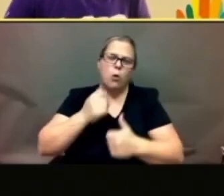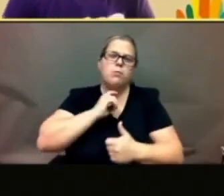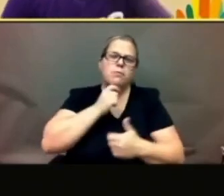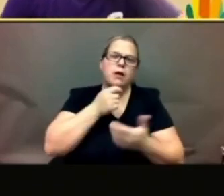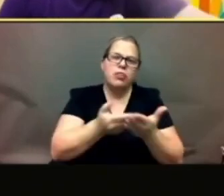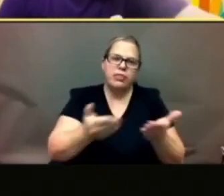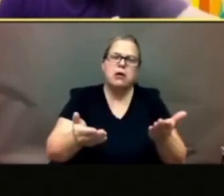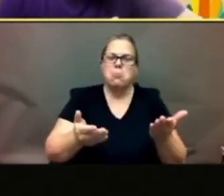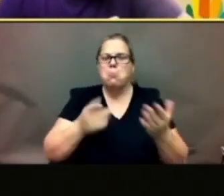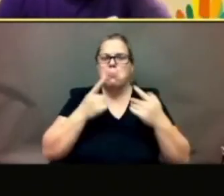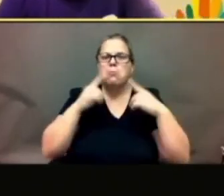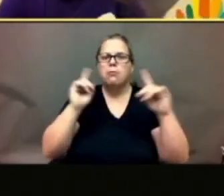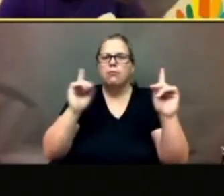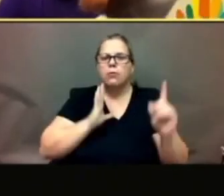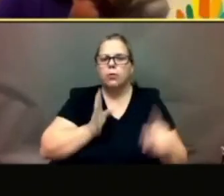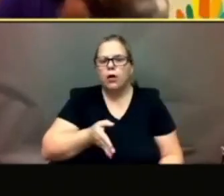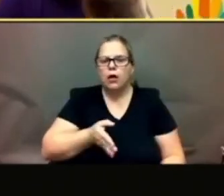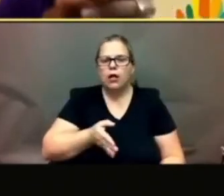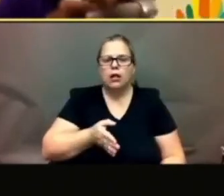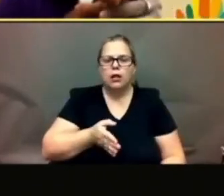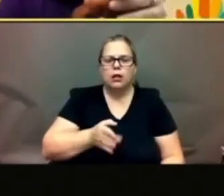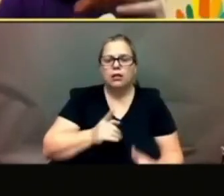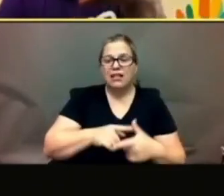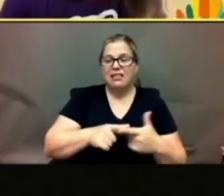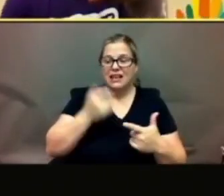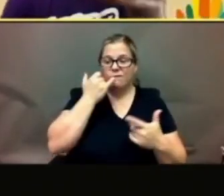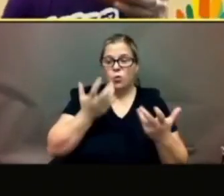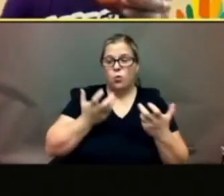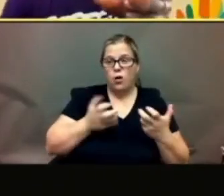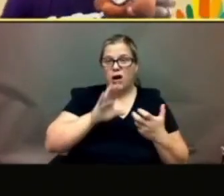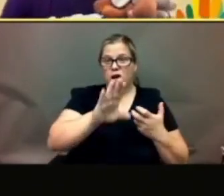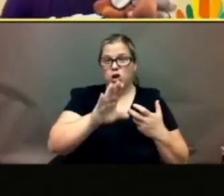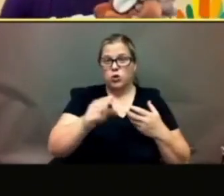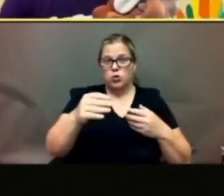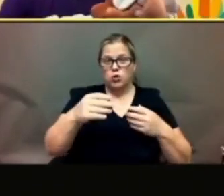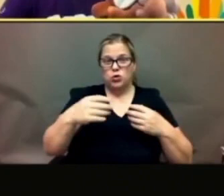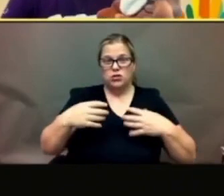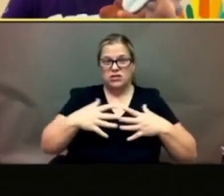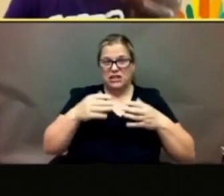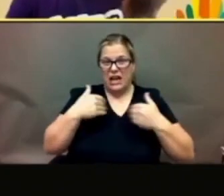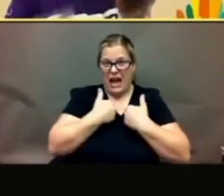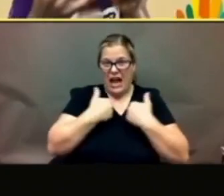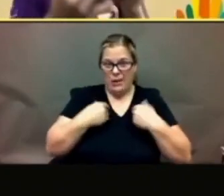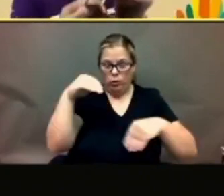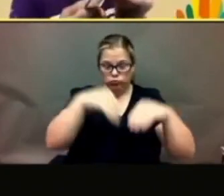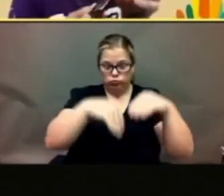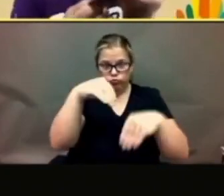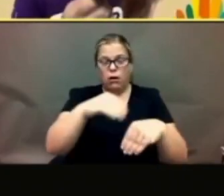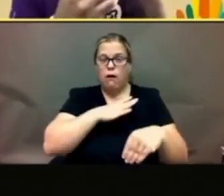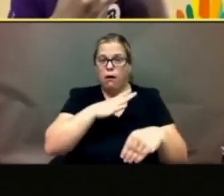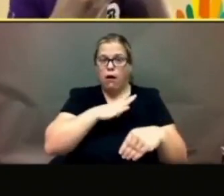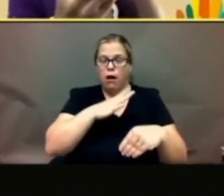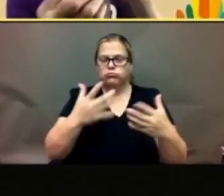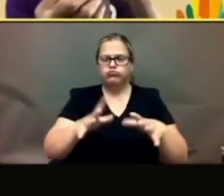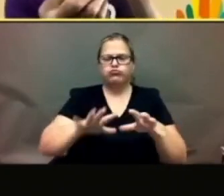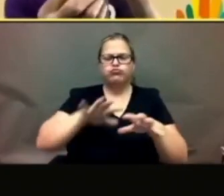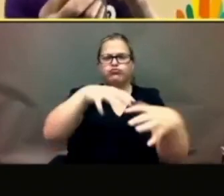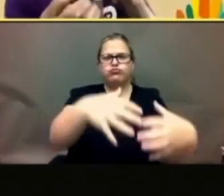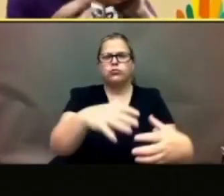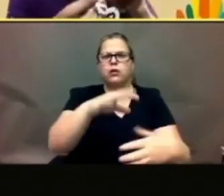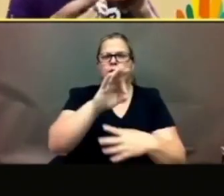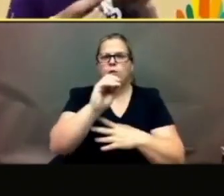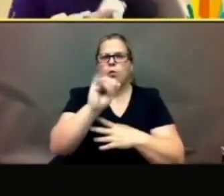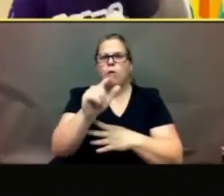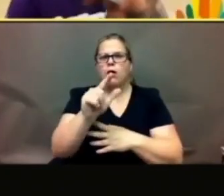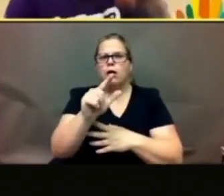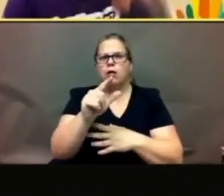E coisas metálicas sempre vão certo. Ou você também pode colocar o seu animal de pelúcia, bicho de pelúcia